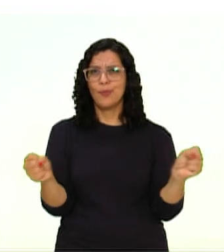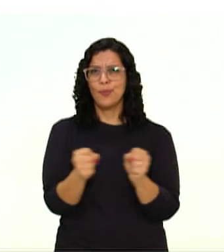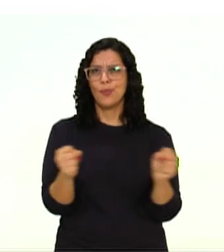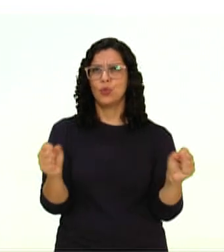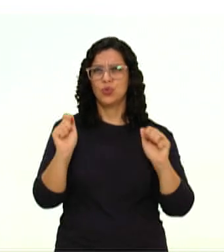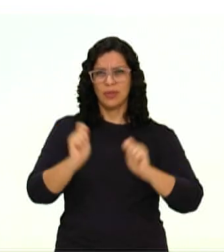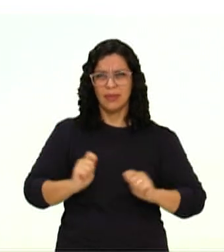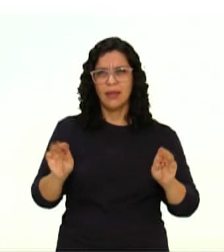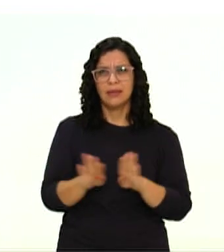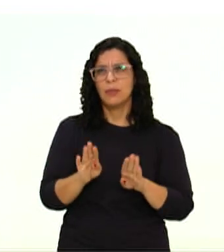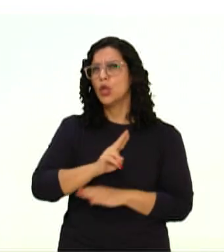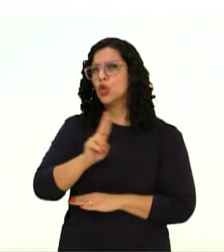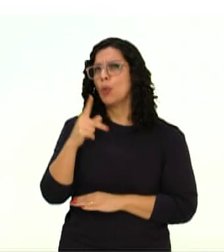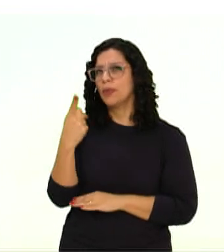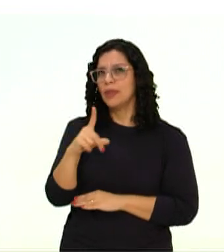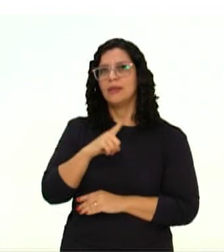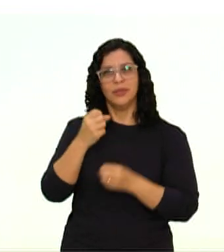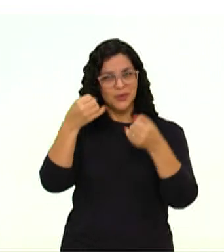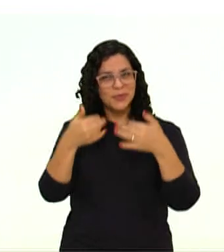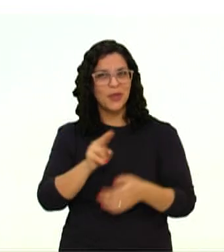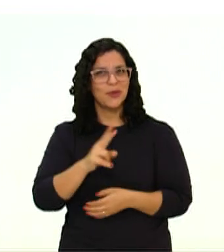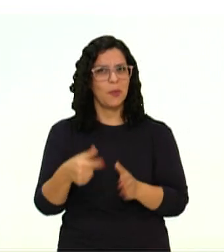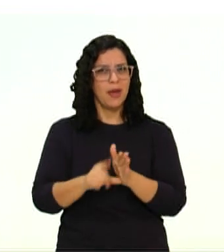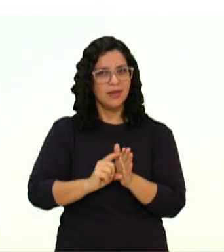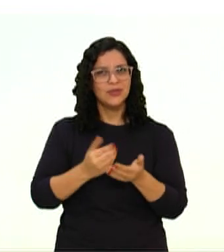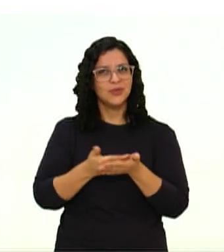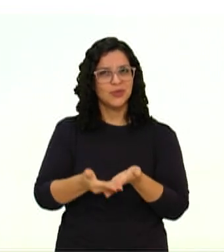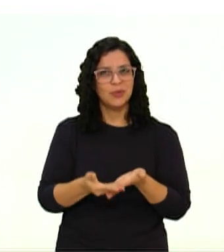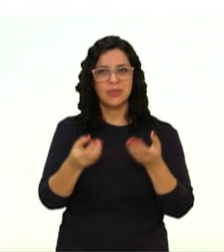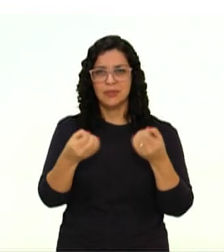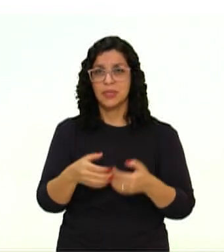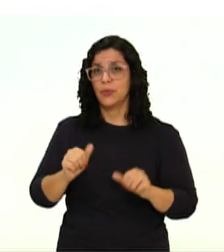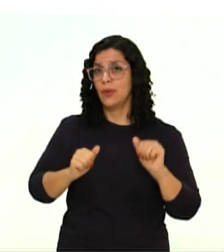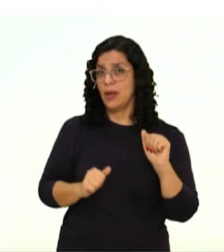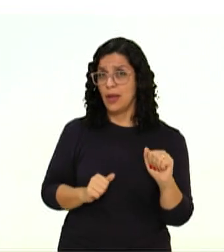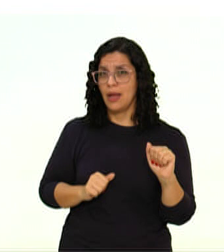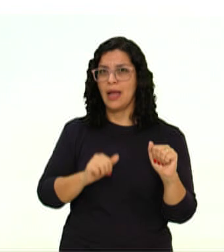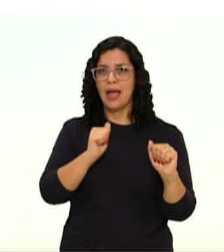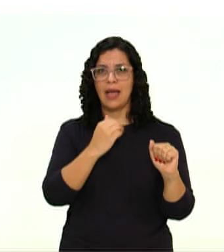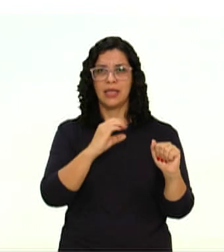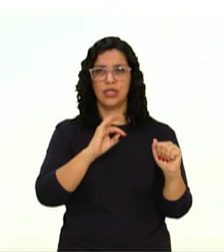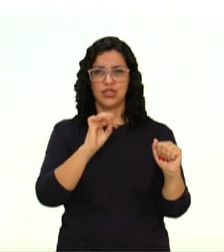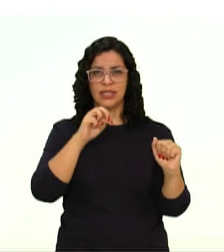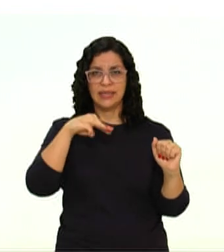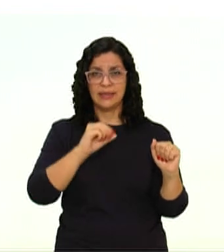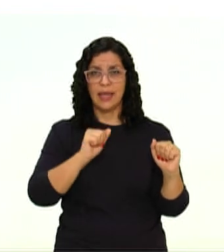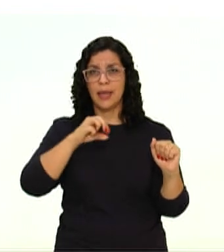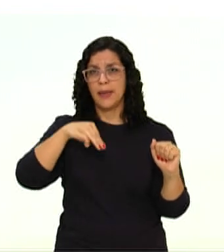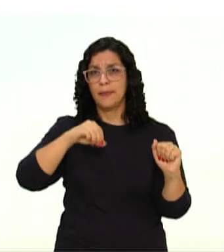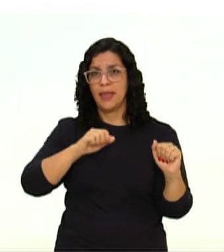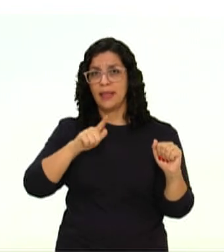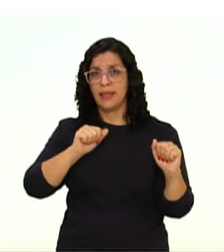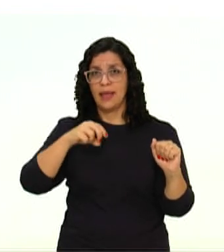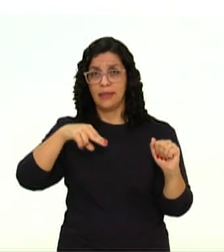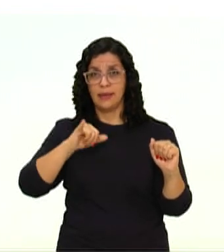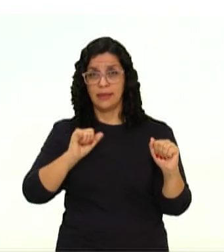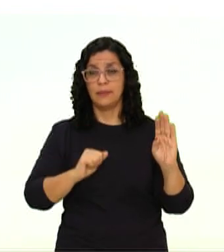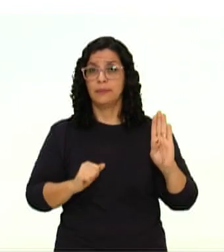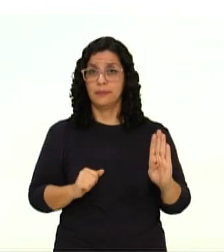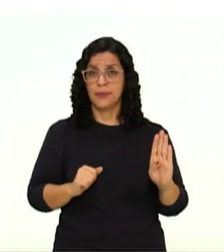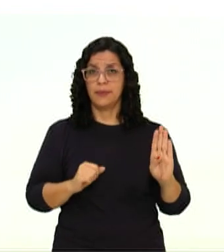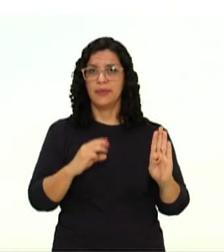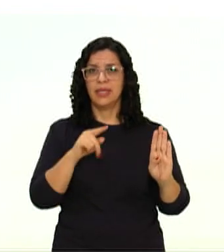proteínas? Falei agora um pouquinho antes de iniciar isso aqui, gente. Letra A, actina e melanina. Letra